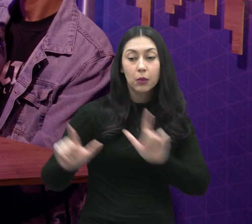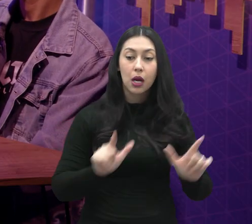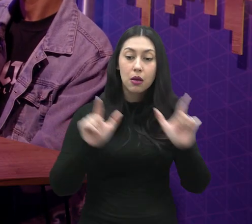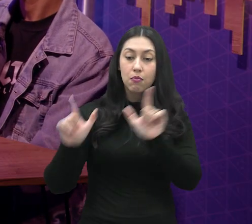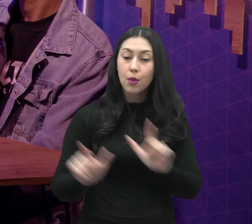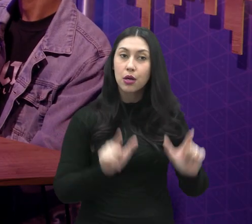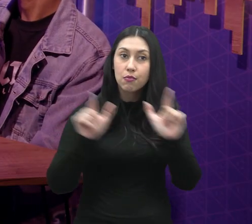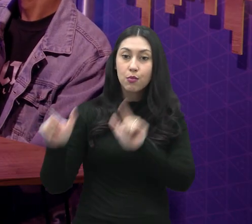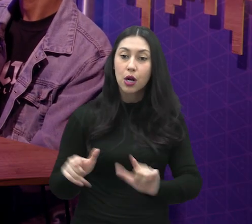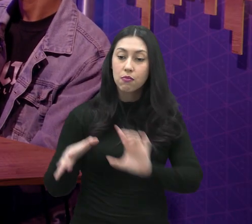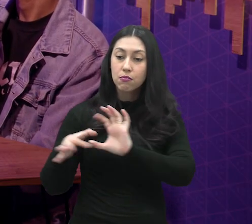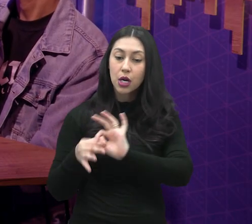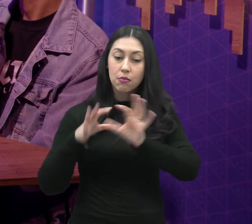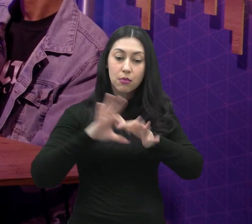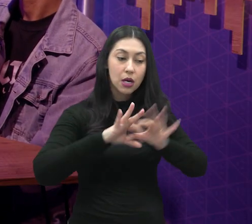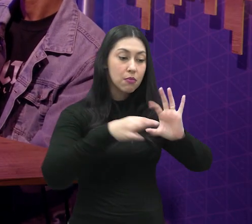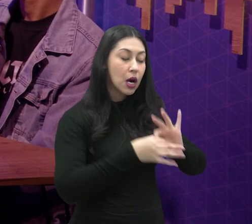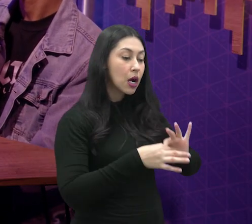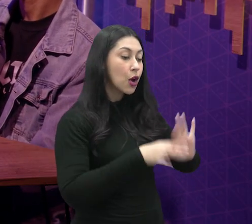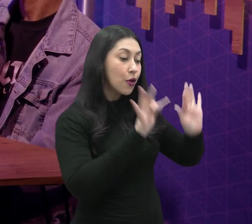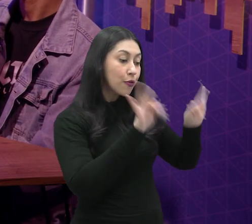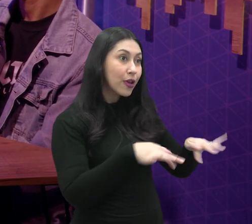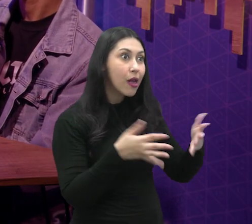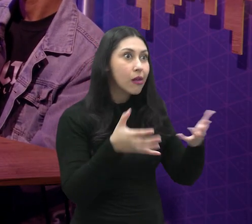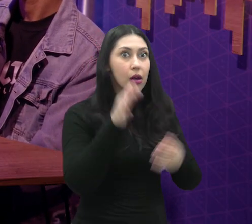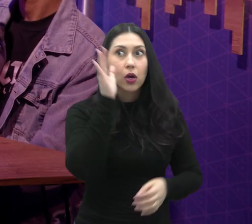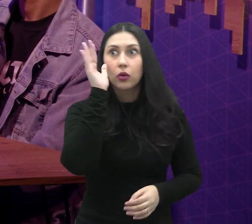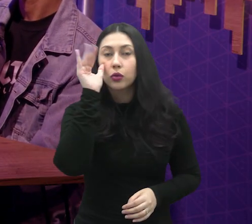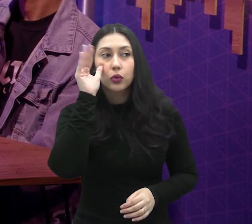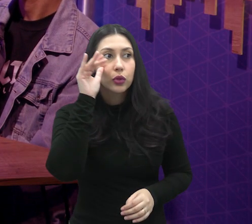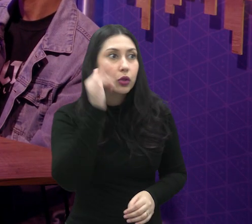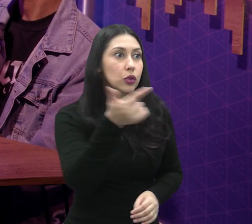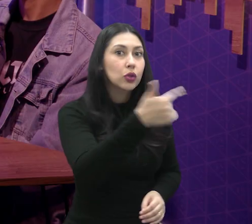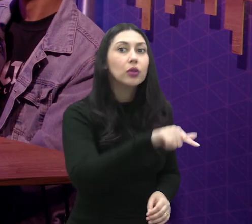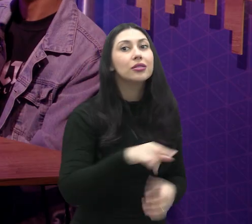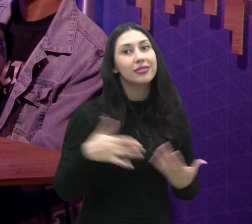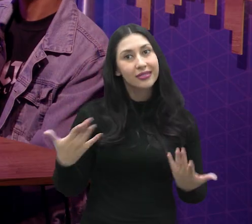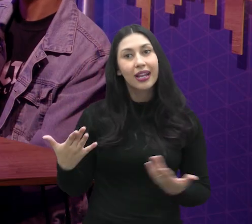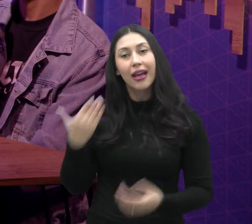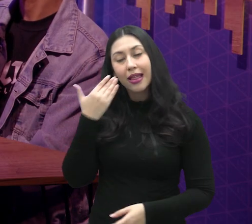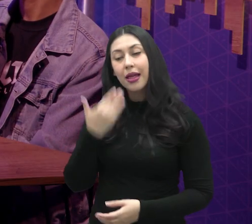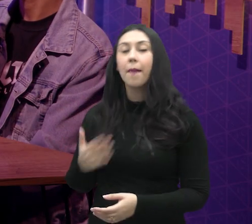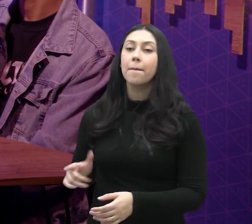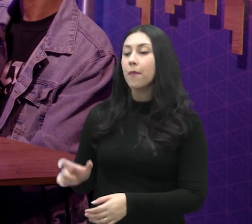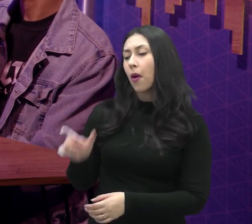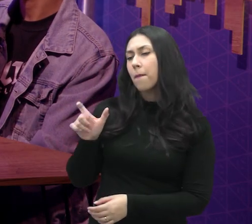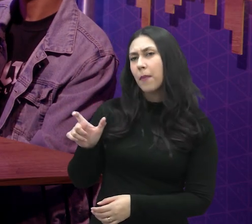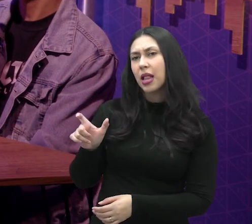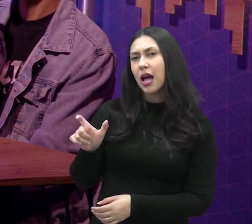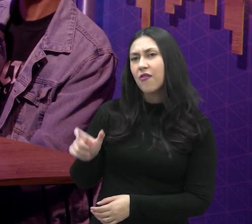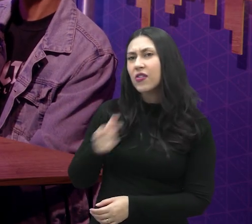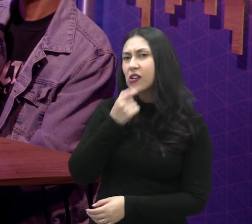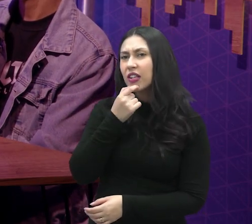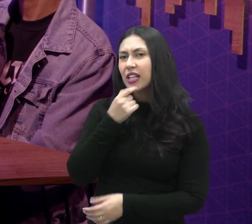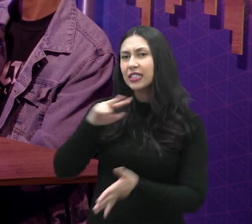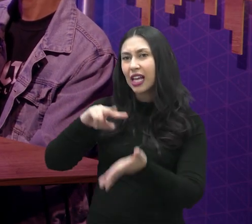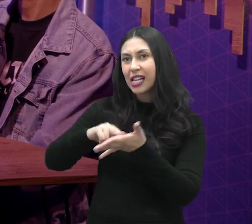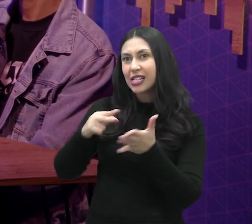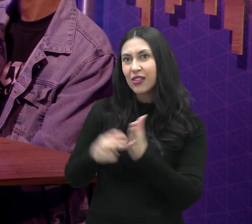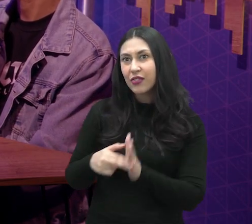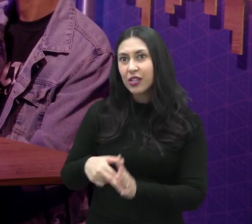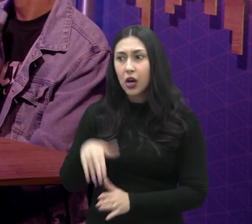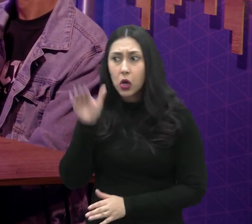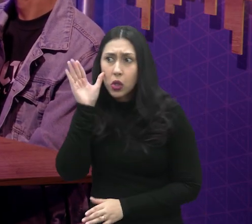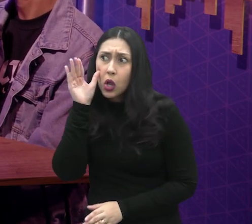que eles se ligam um no outro, então você termina de assistir um, já quer ver o que vai acontecer no outro. São os famosos cliffhangers, né? Muito utilizados nas séries